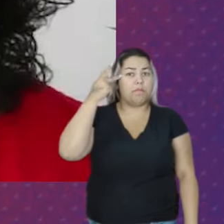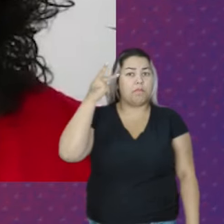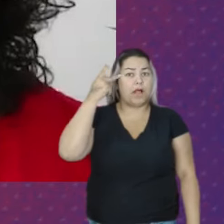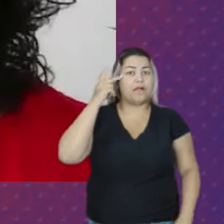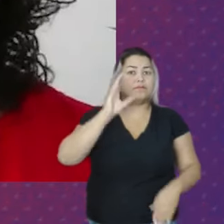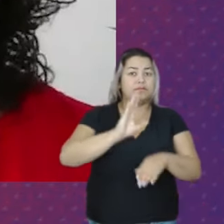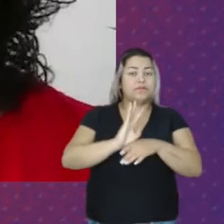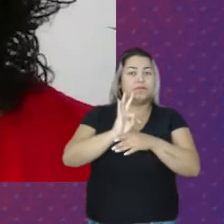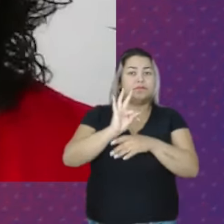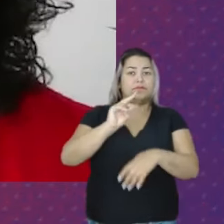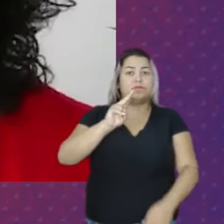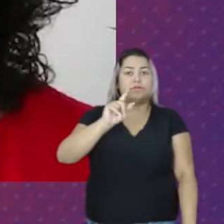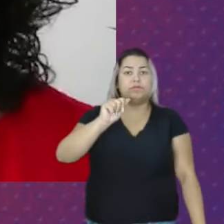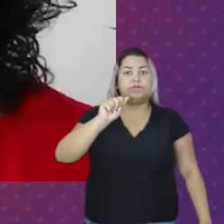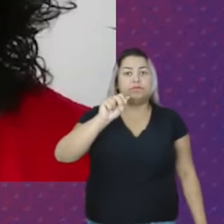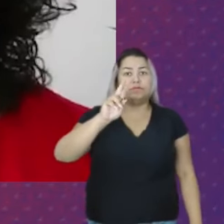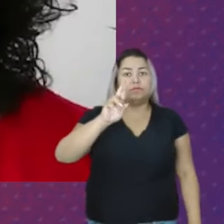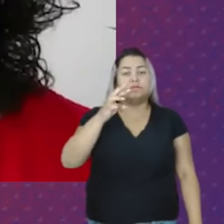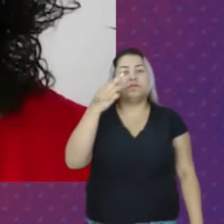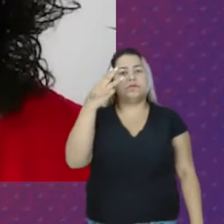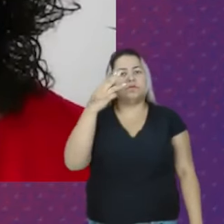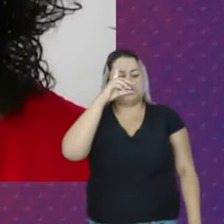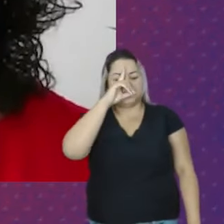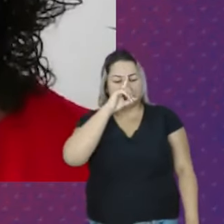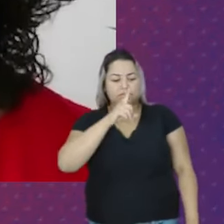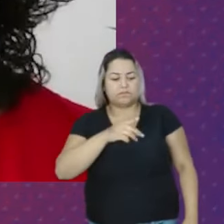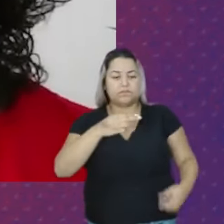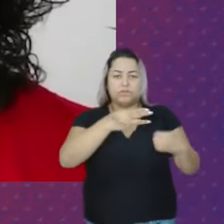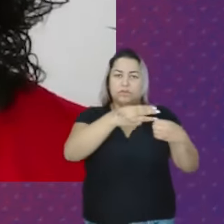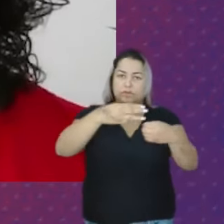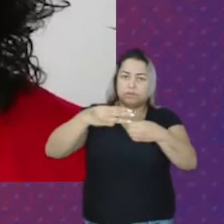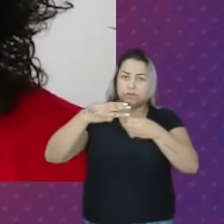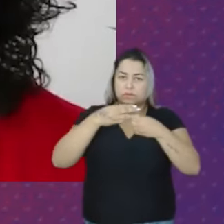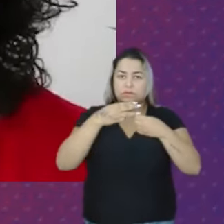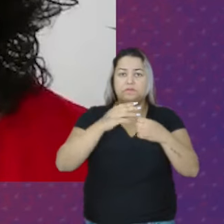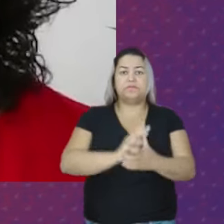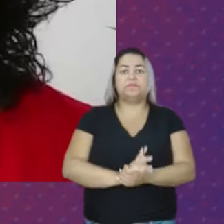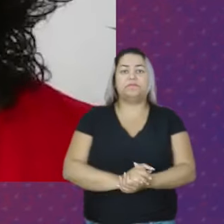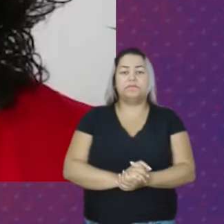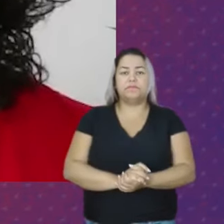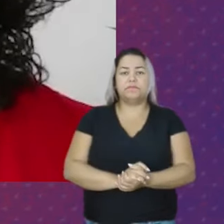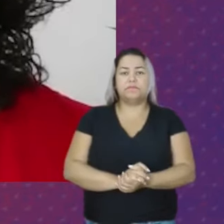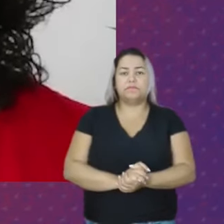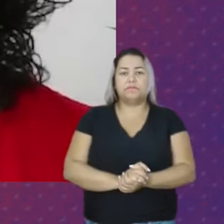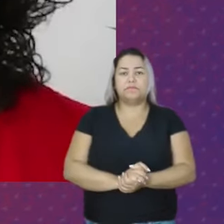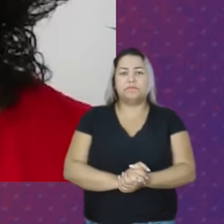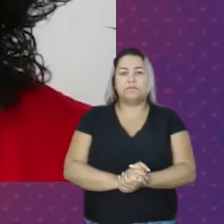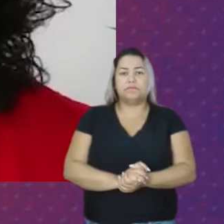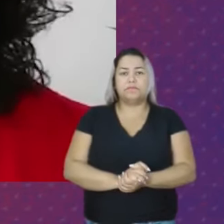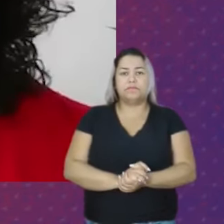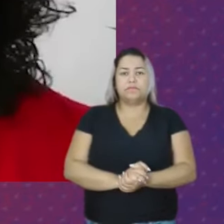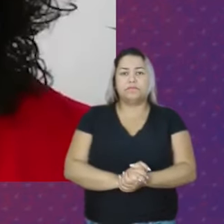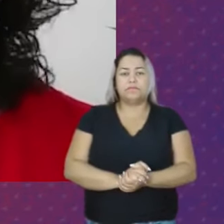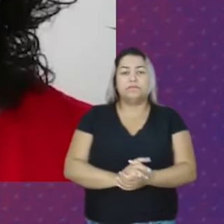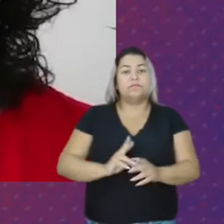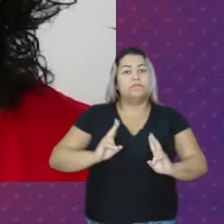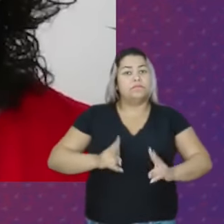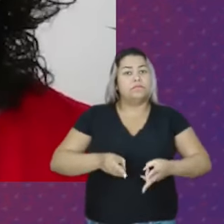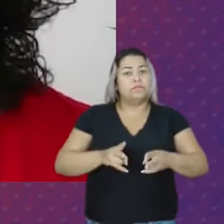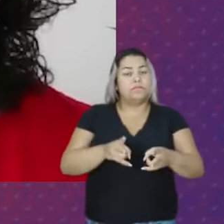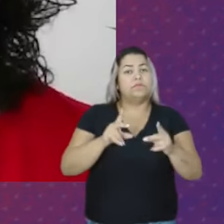conselheira tutelar por 3 mandatos aqui no município, 2010 até 2020, e